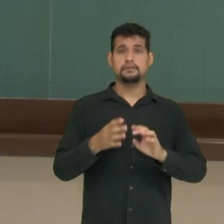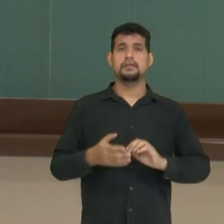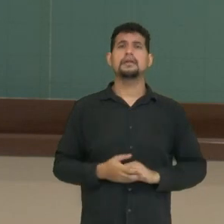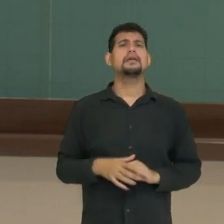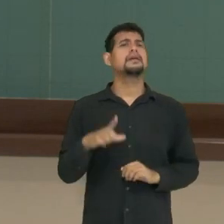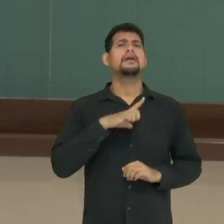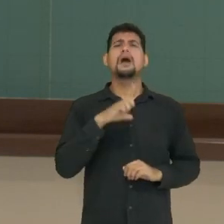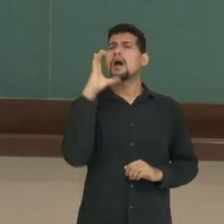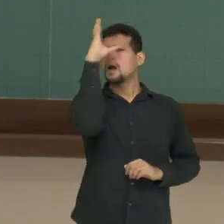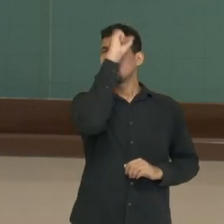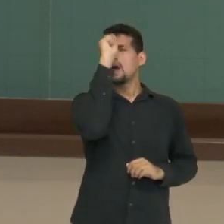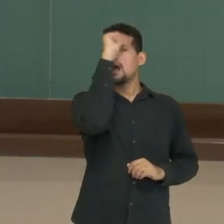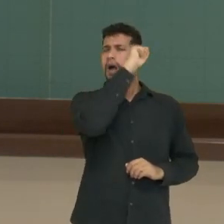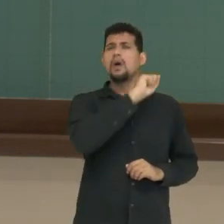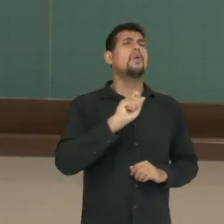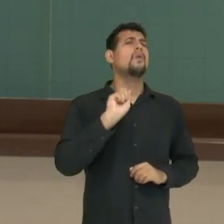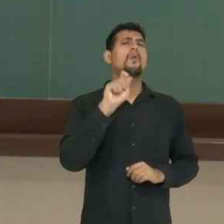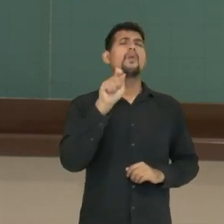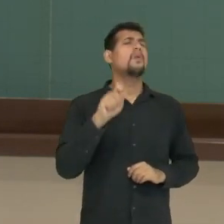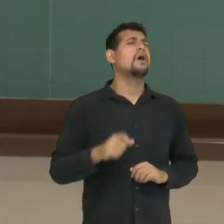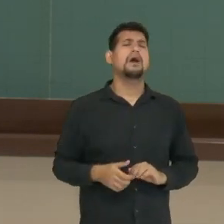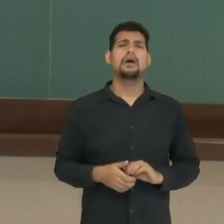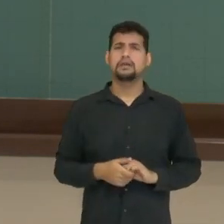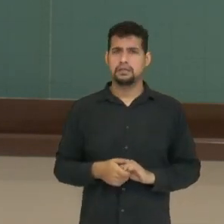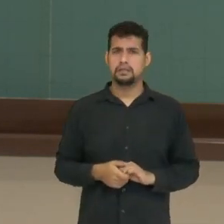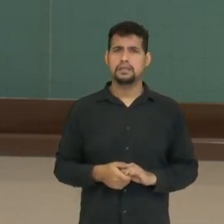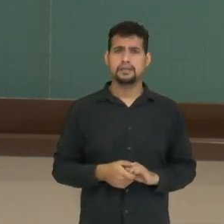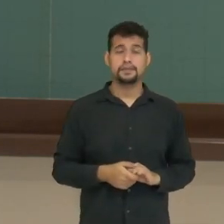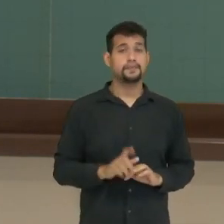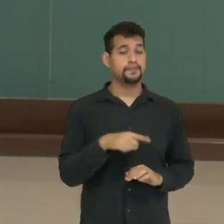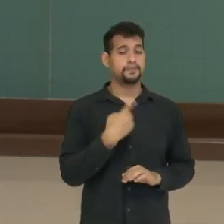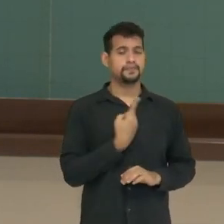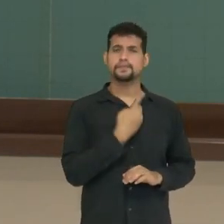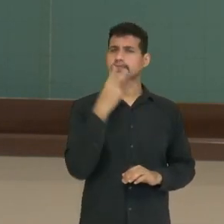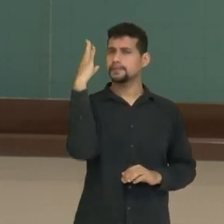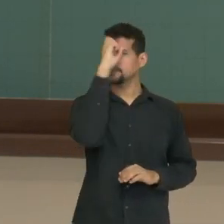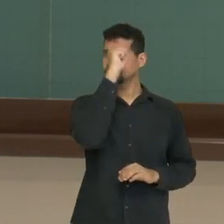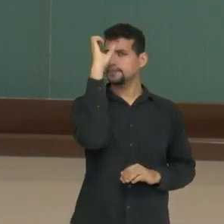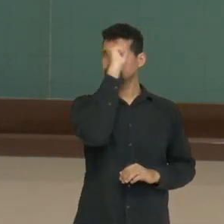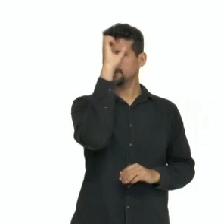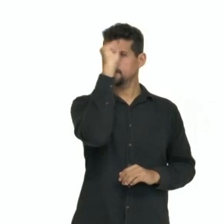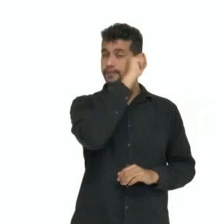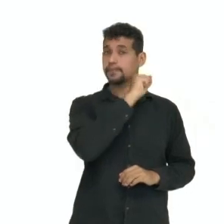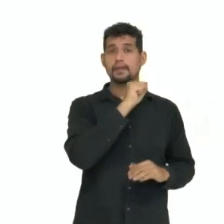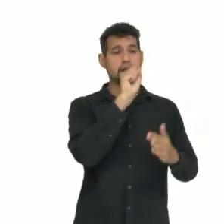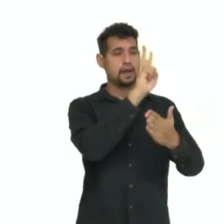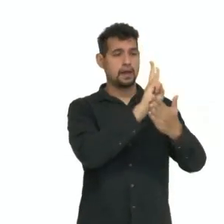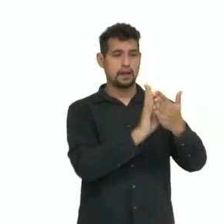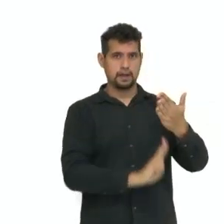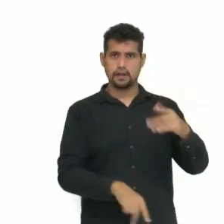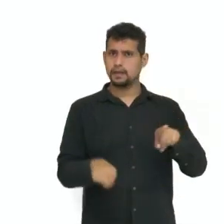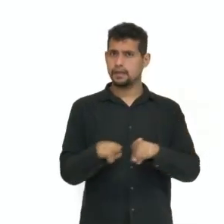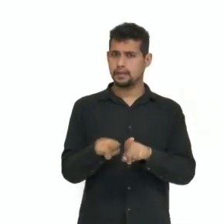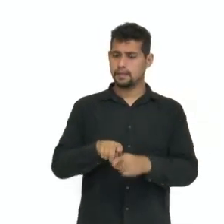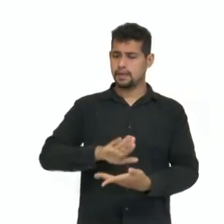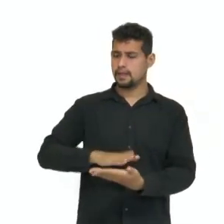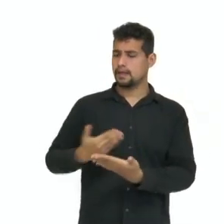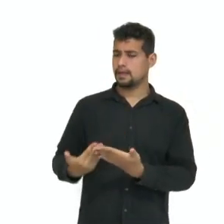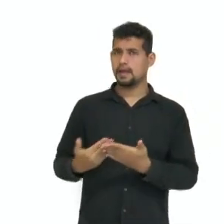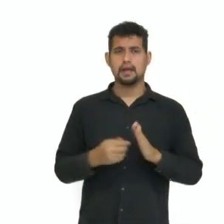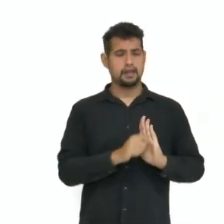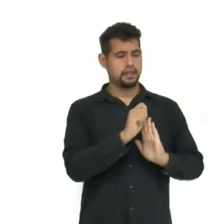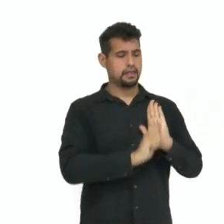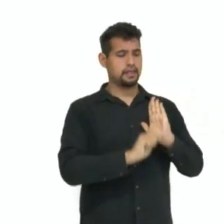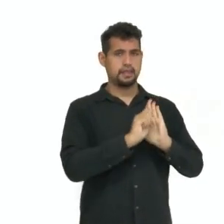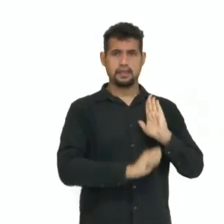ao que aprendemos. E o que nós aprendemos? Aprendemos a ler e interpretar trechos de um